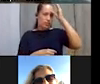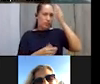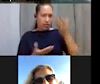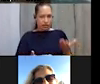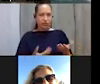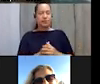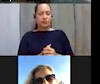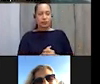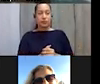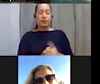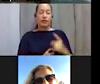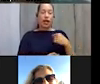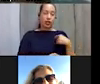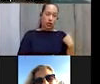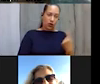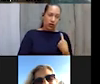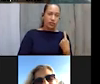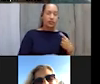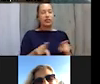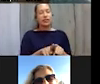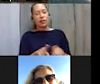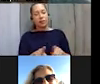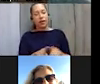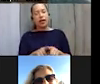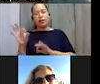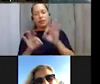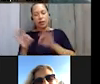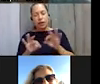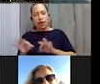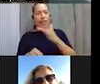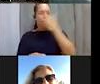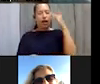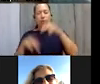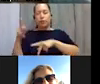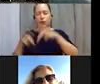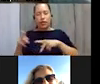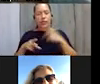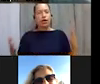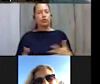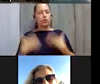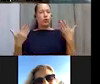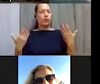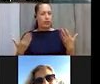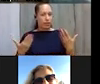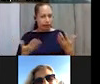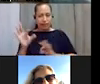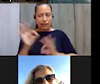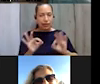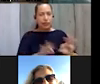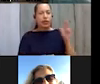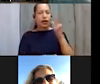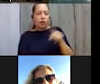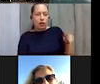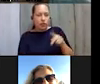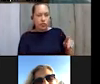tanto a nós, quanto prepararmos a população e prepararmos as empresas e prepararmos os professores que atuam